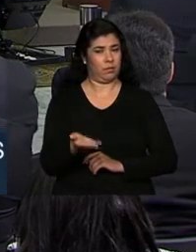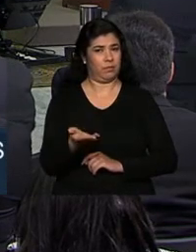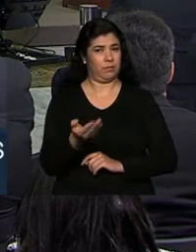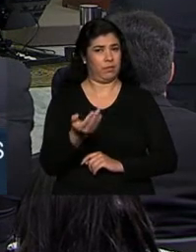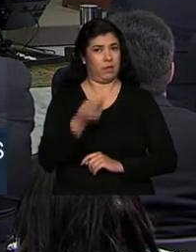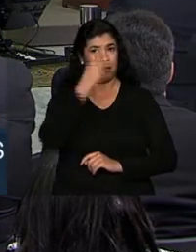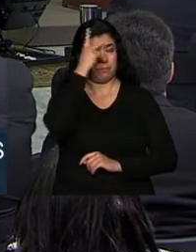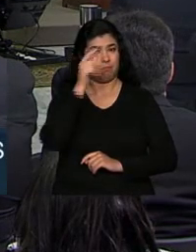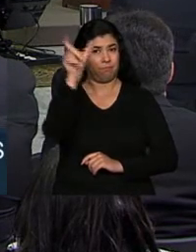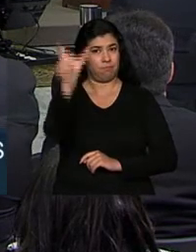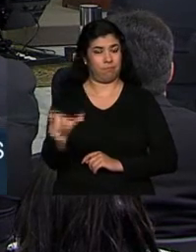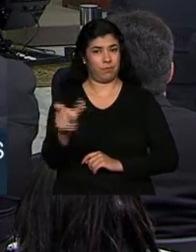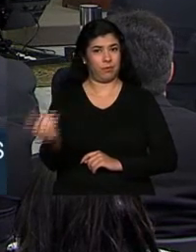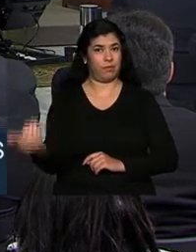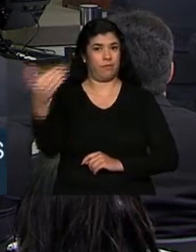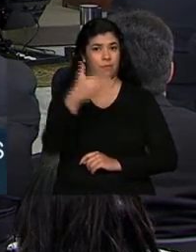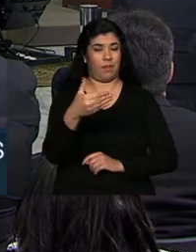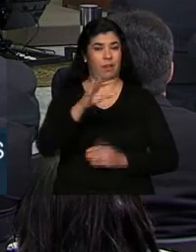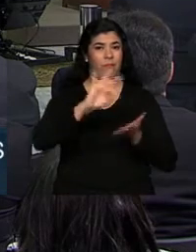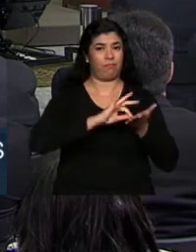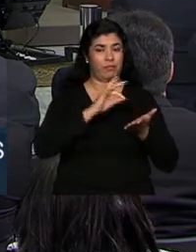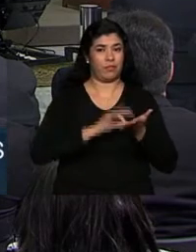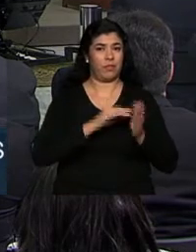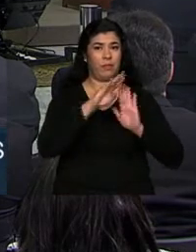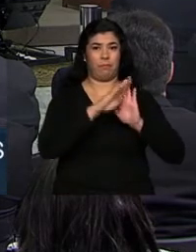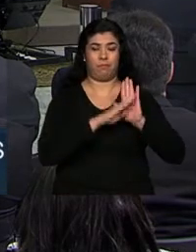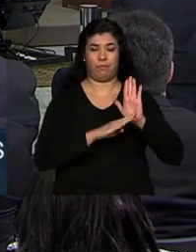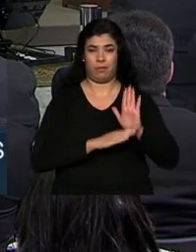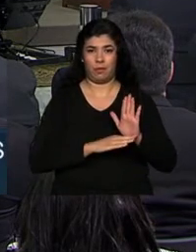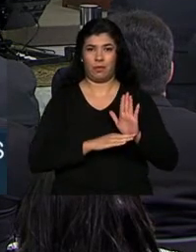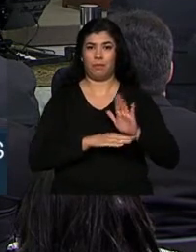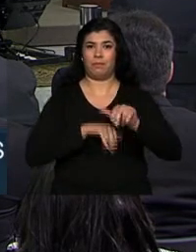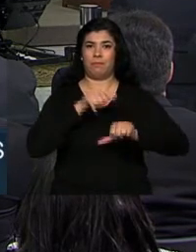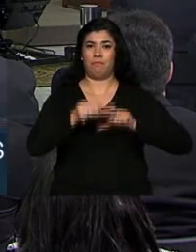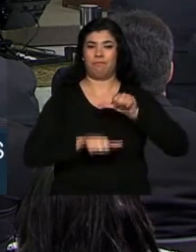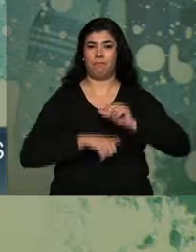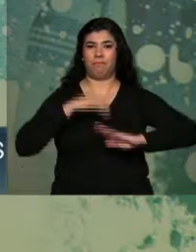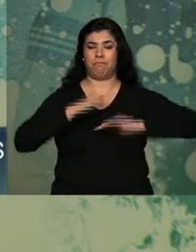para a qualificação e aí ele tem duas vertentes para a sua